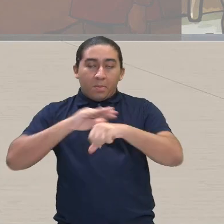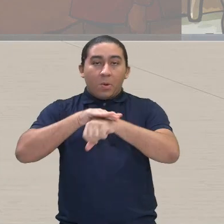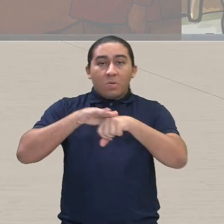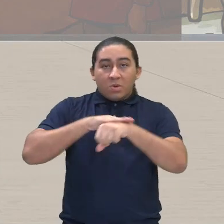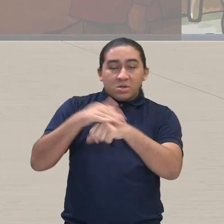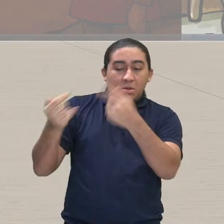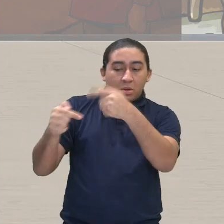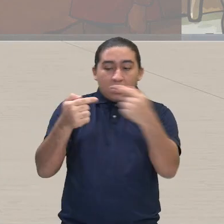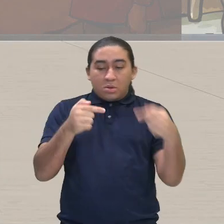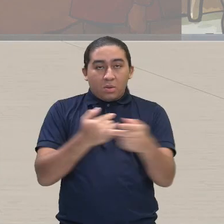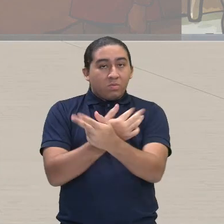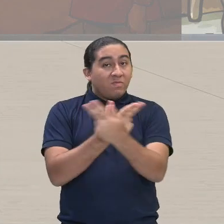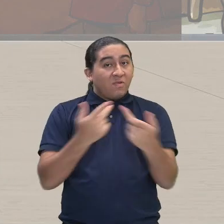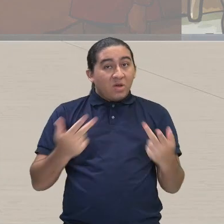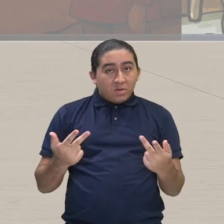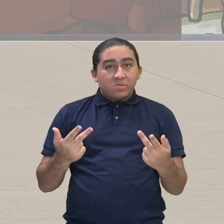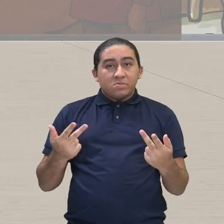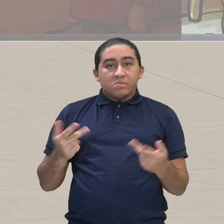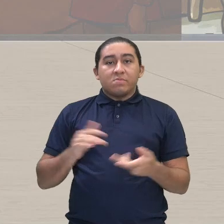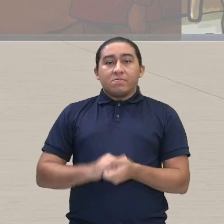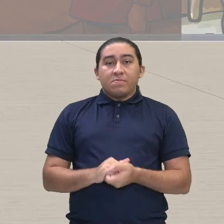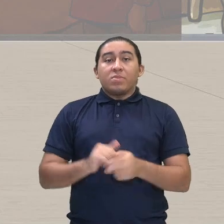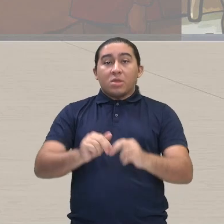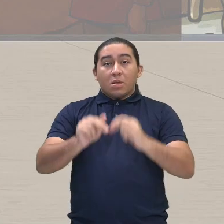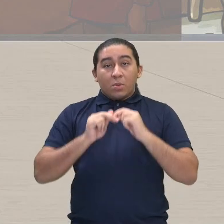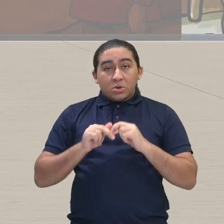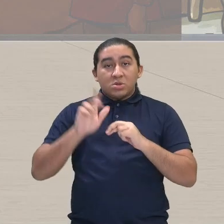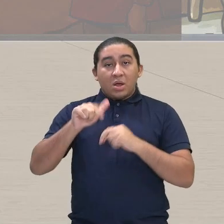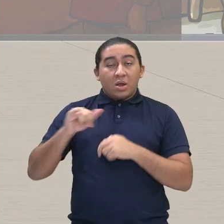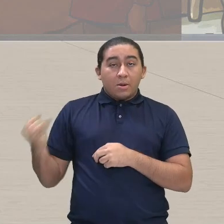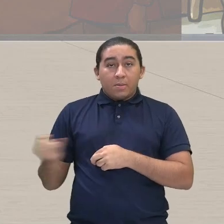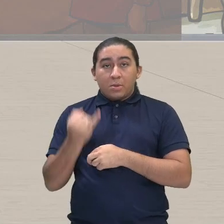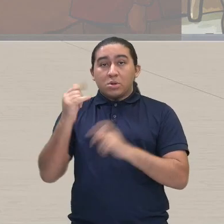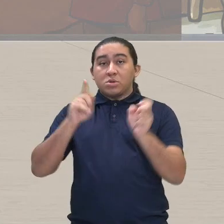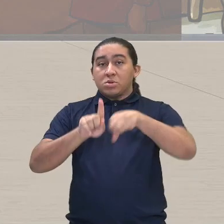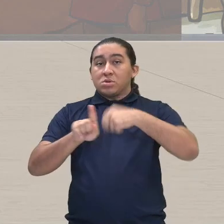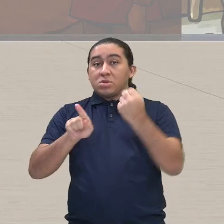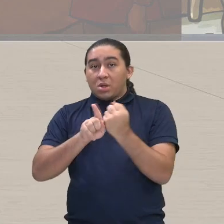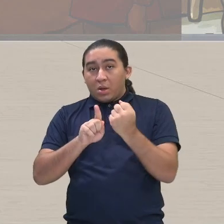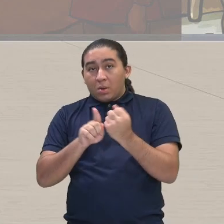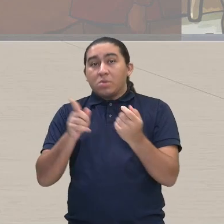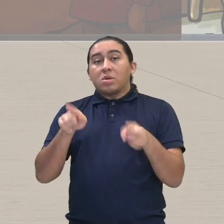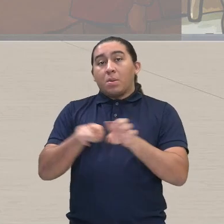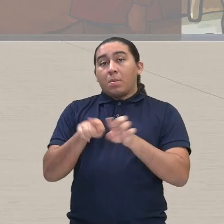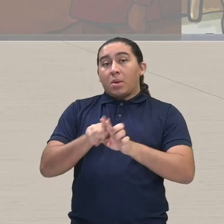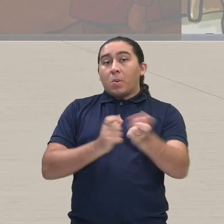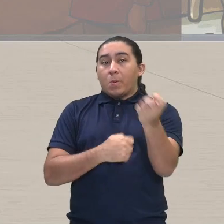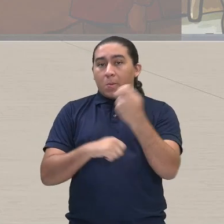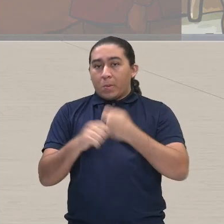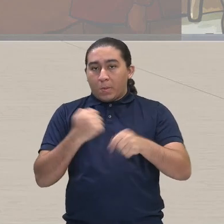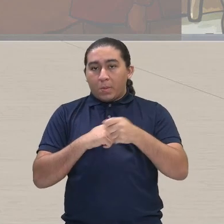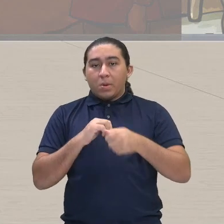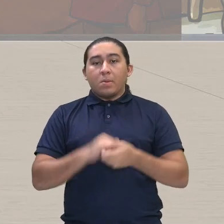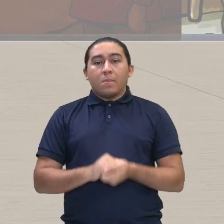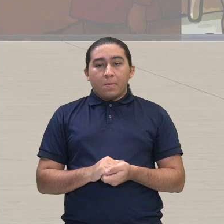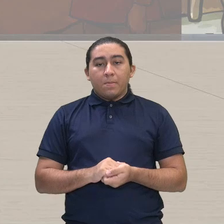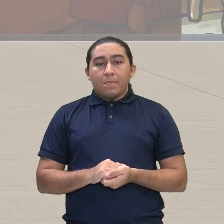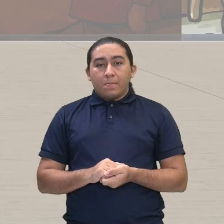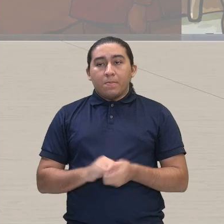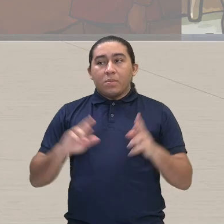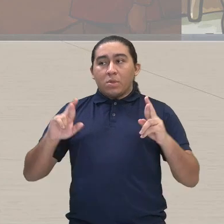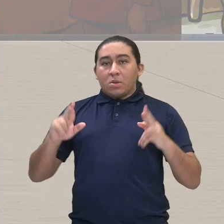ok? Então, os mercadores, por sua vez, ganharam importância social e econômica, desafiando a estrutura